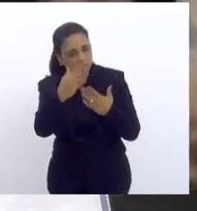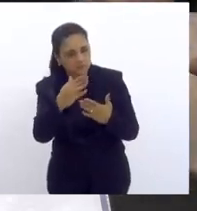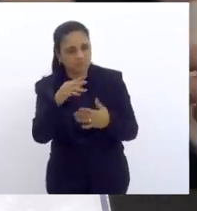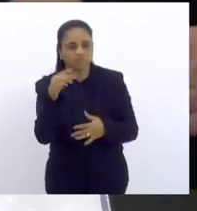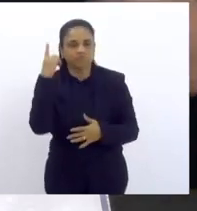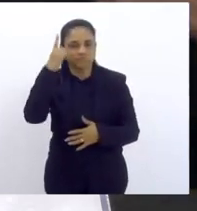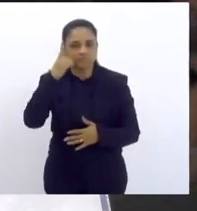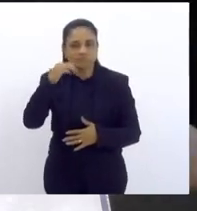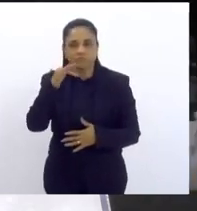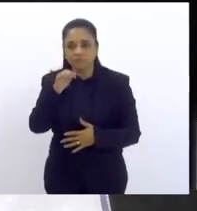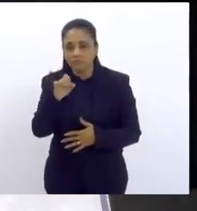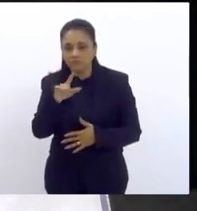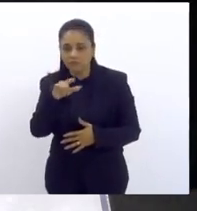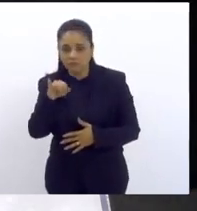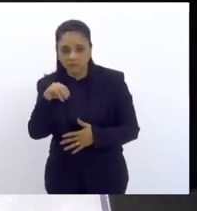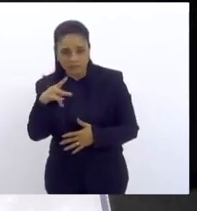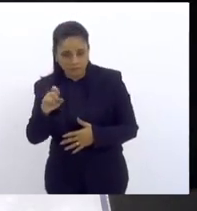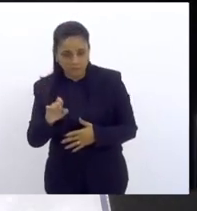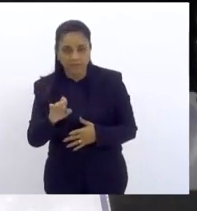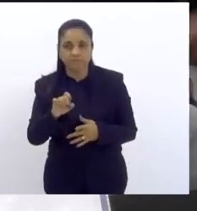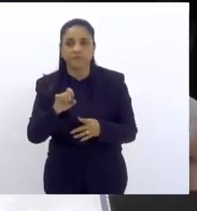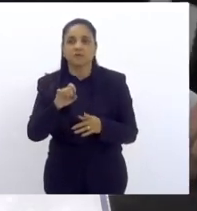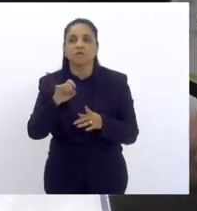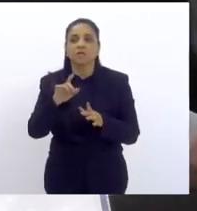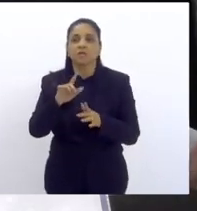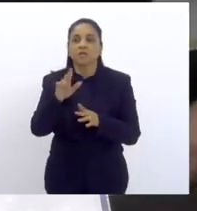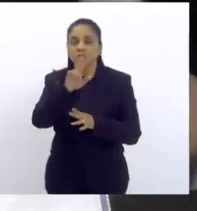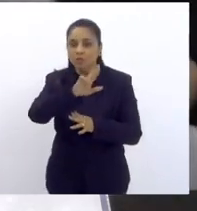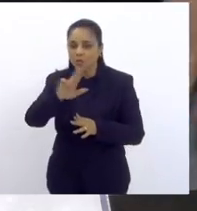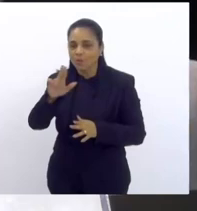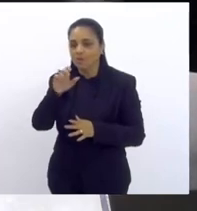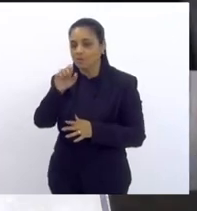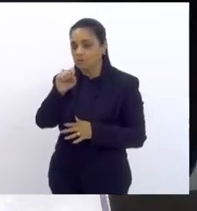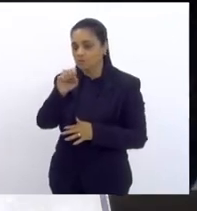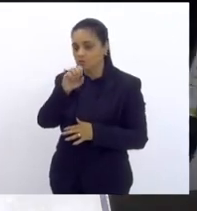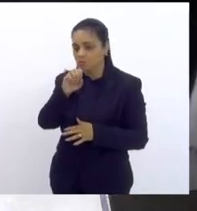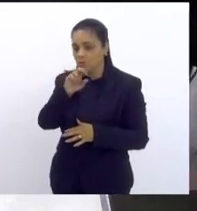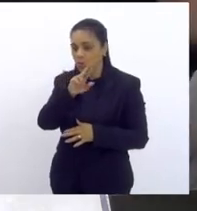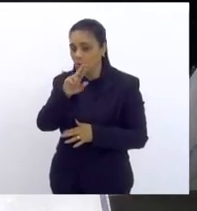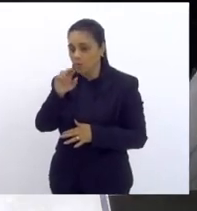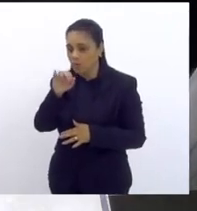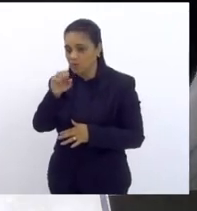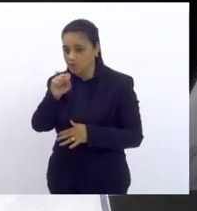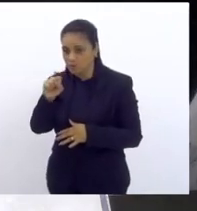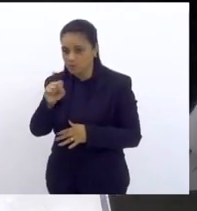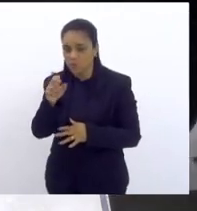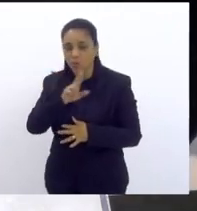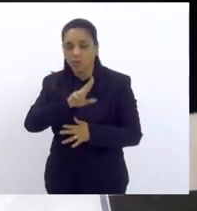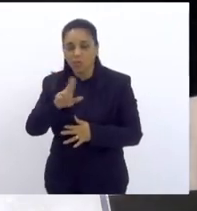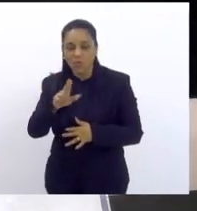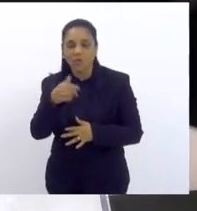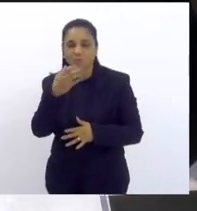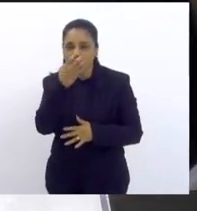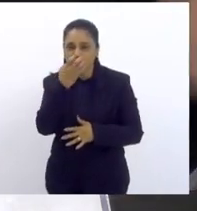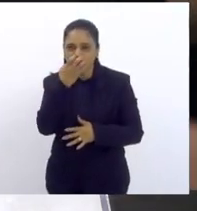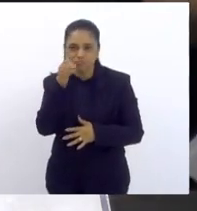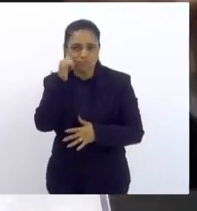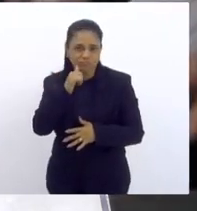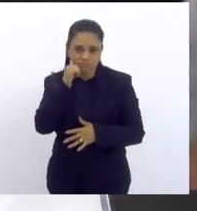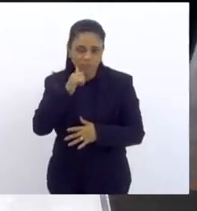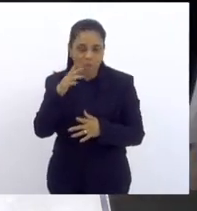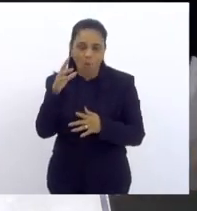pela esse prestígio em nome da sorriso né Doutor João é uma cadela que eu adotei na suipa não compre